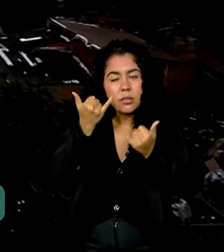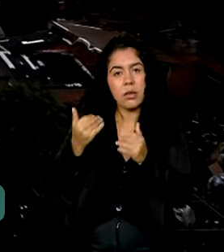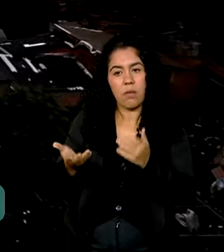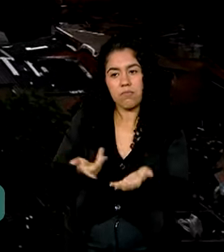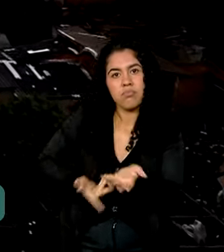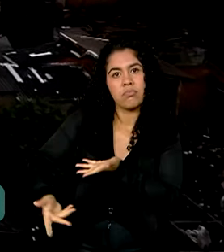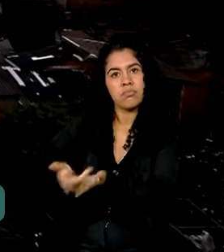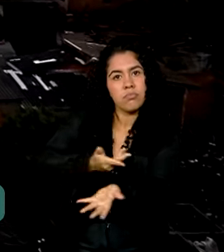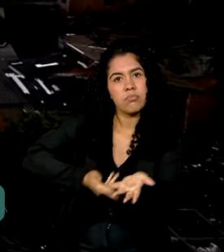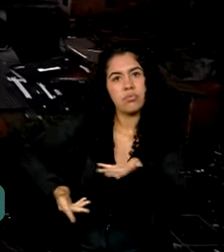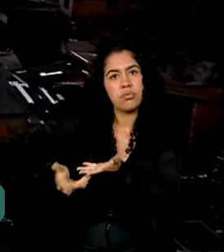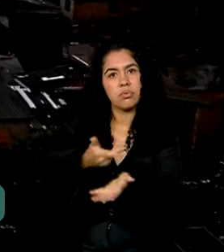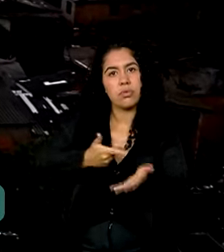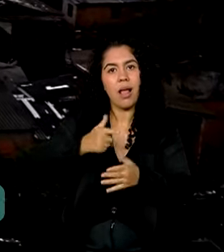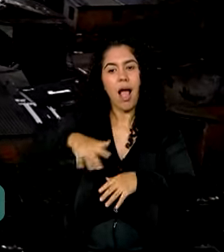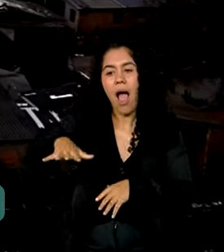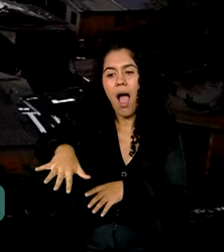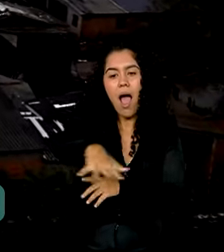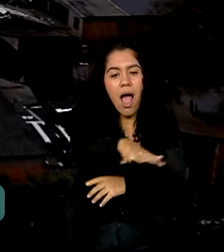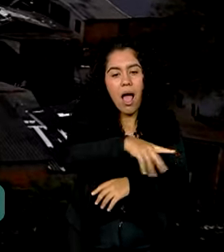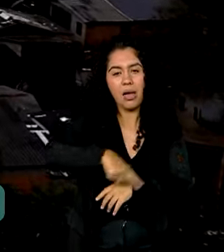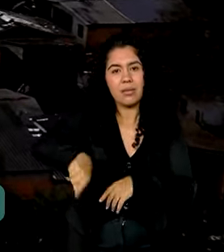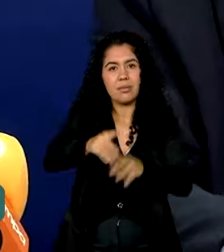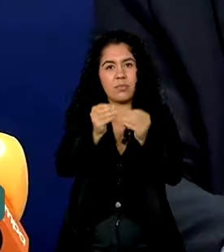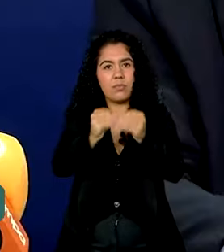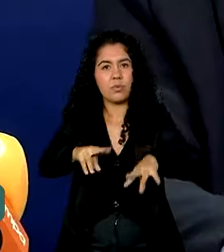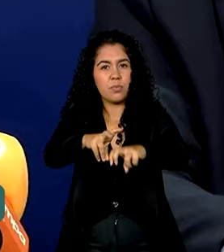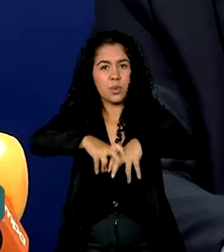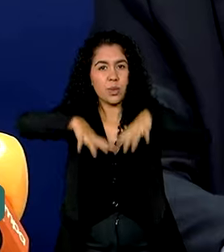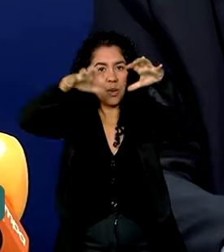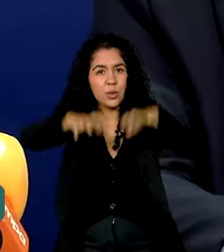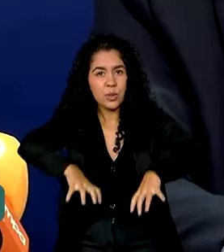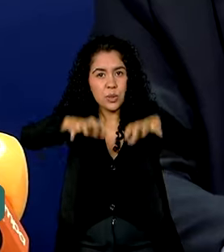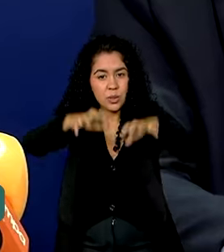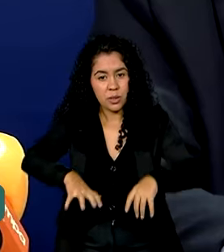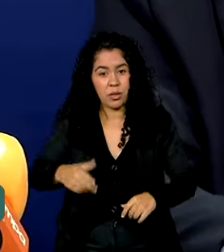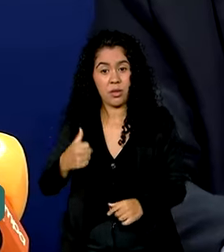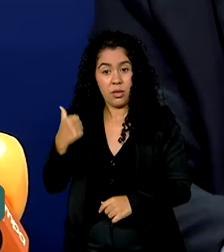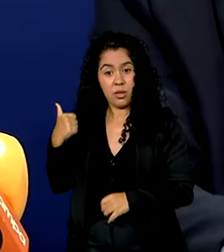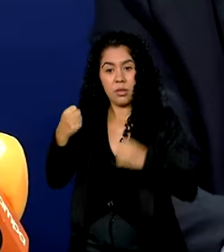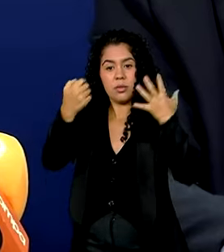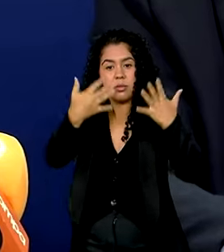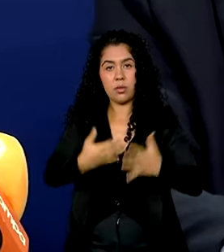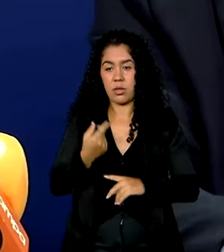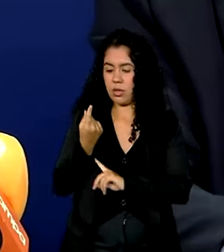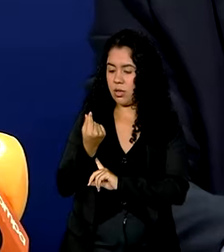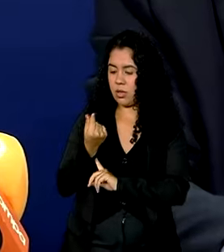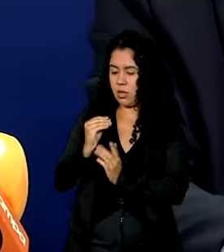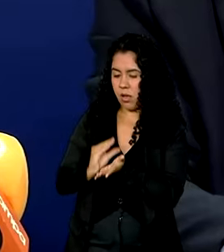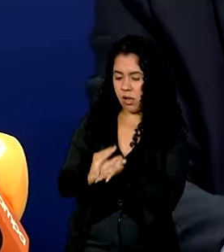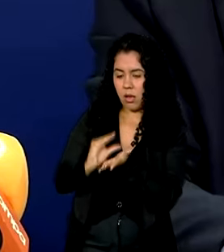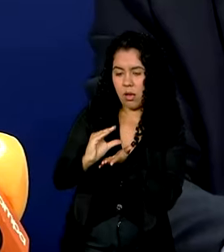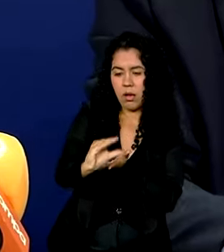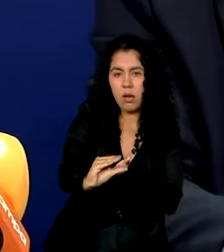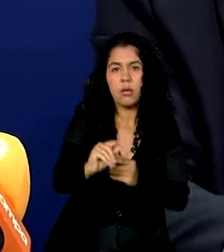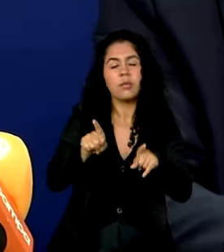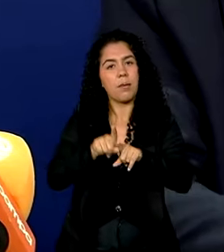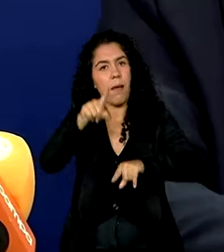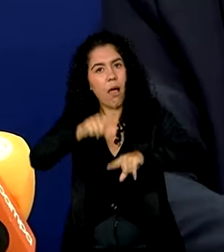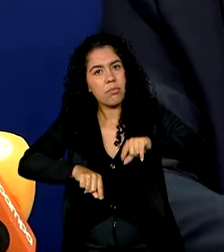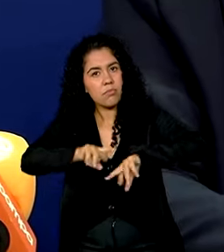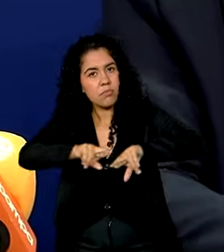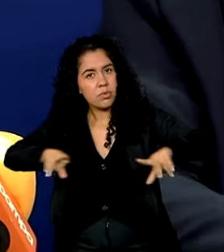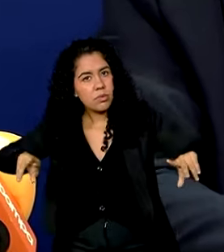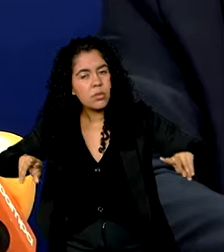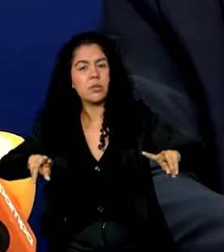áreas diretamente atingidas por inundações. Vai chegar investimentos de equipamentos mais apropriados e